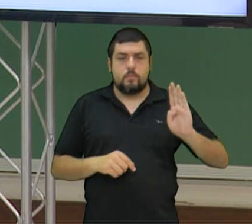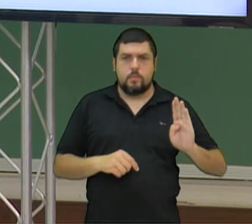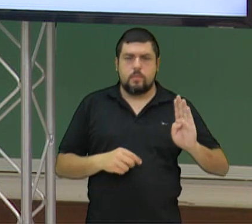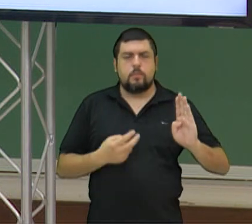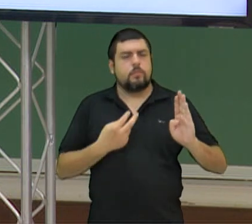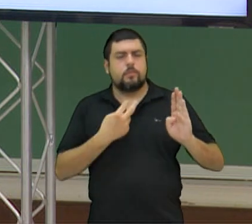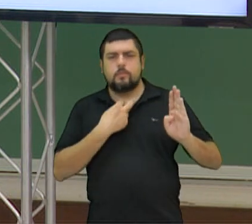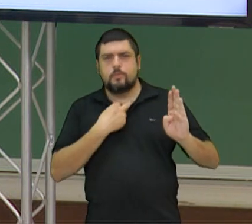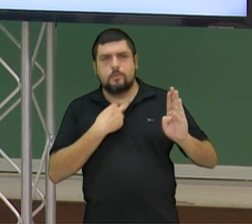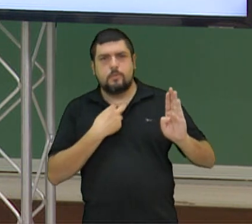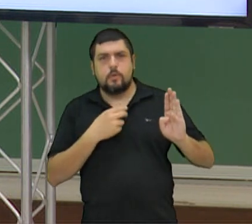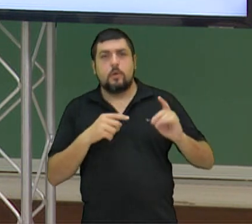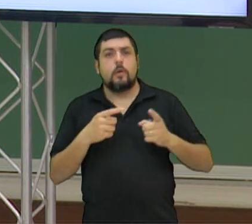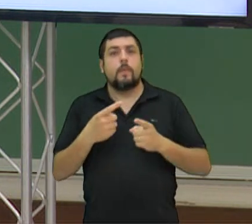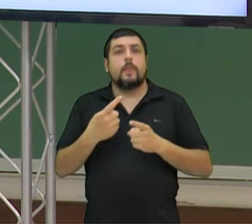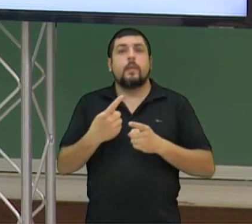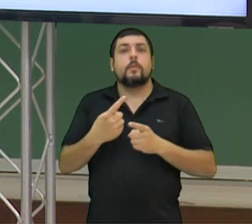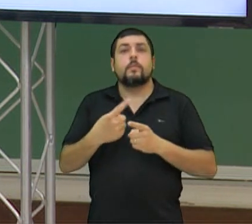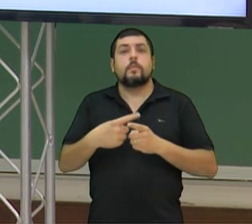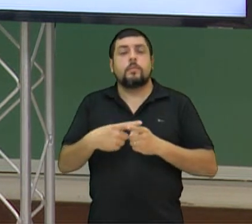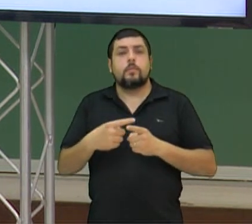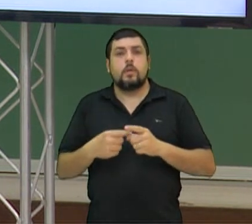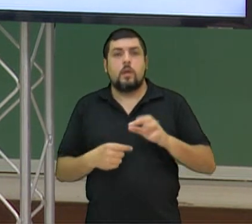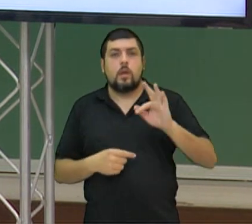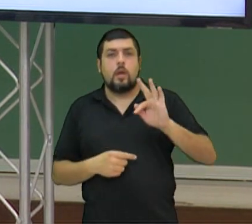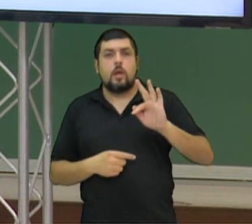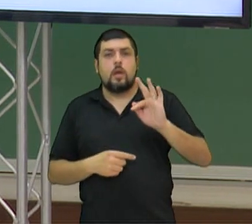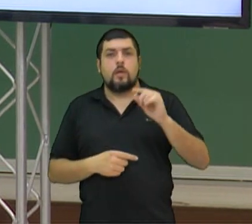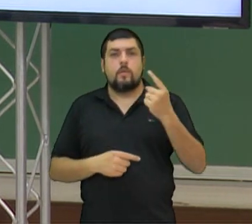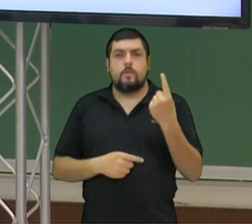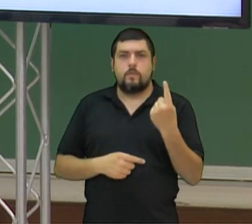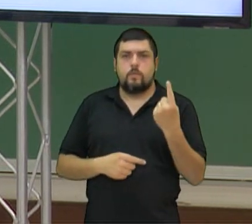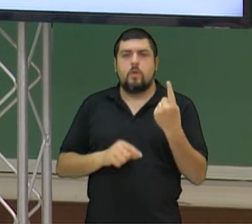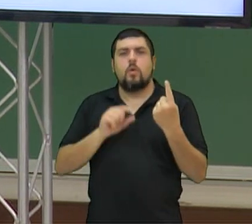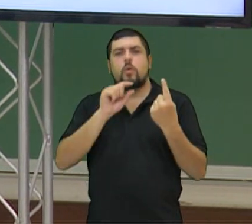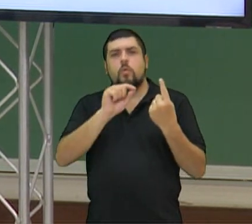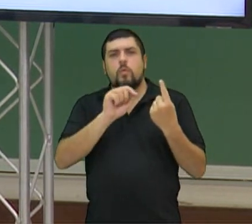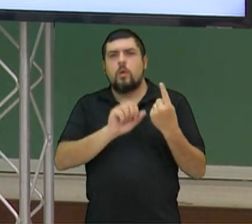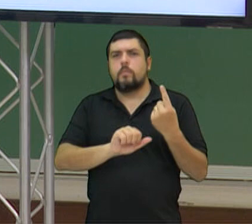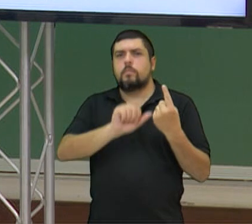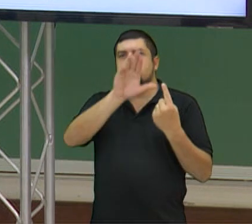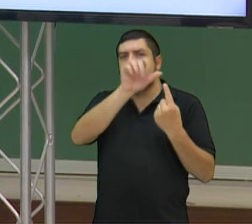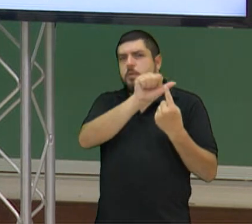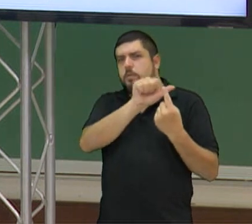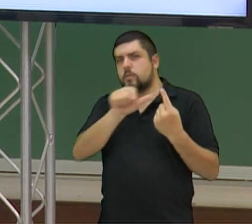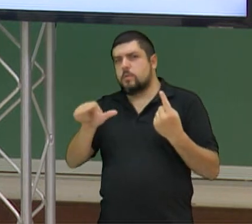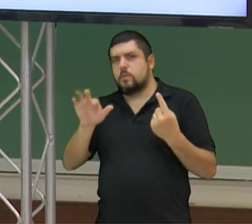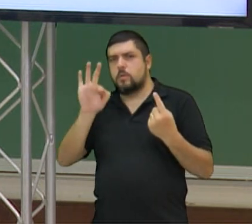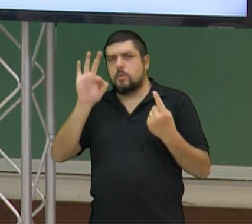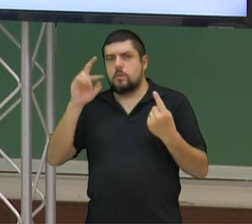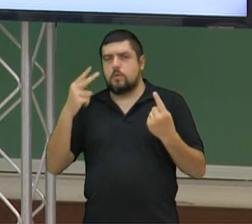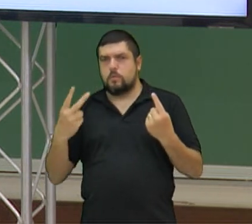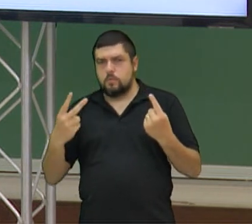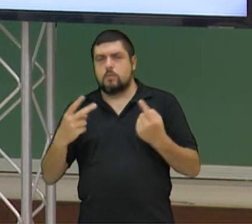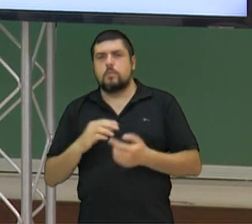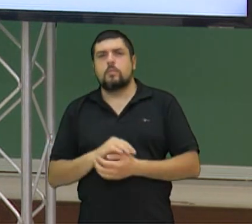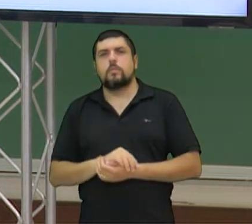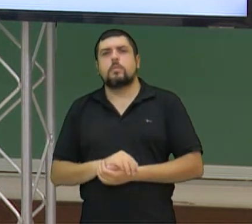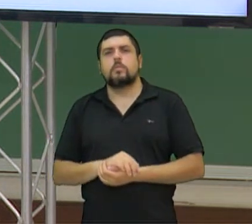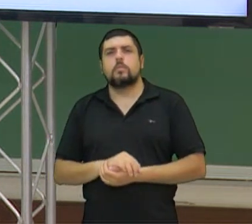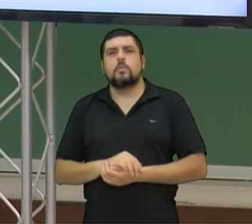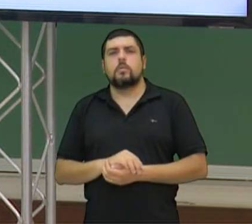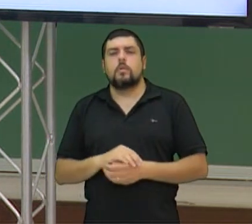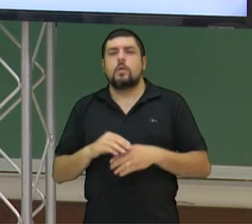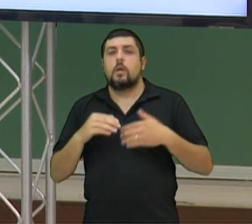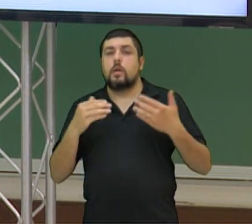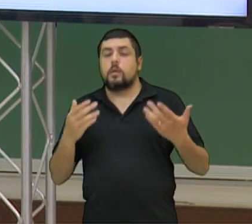ser, certo? Porque está falando que as forças F1 são iguais ou maiores que F2, que seria a situação 2. Então, se você for analisar,